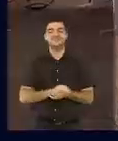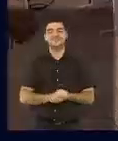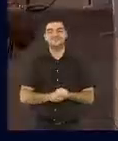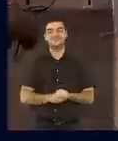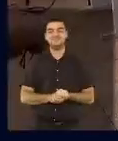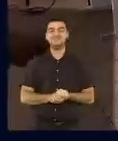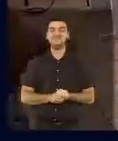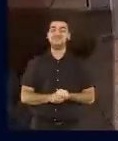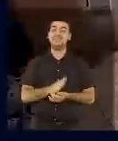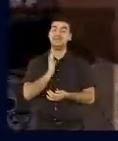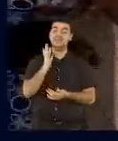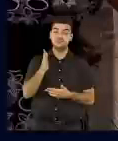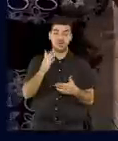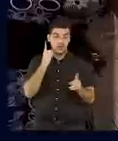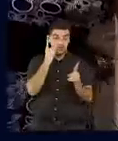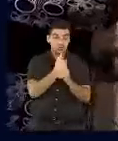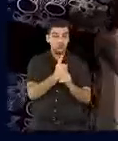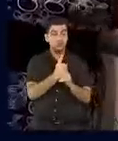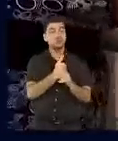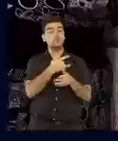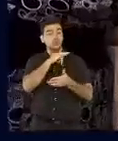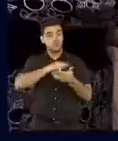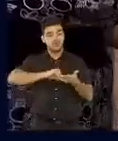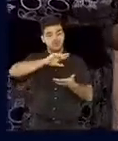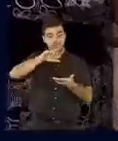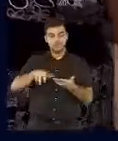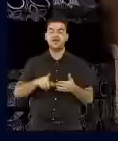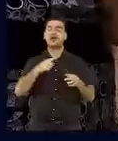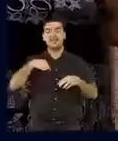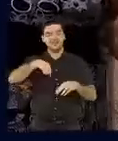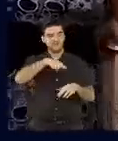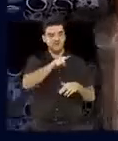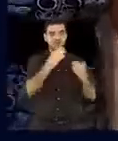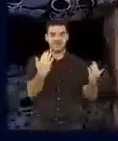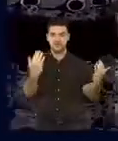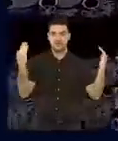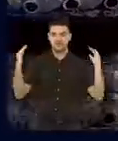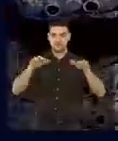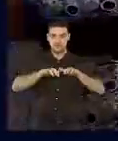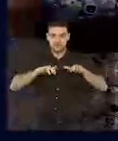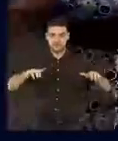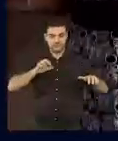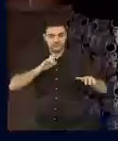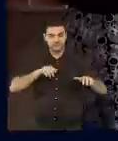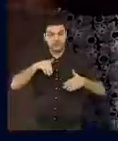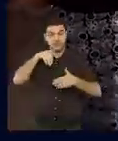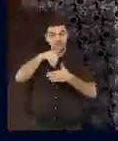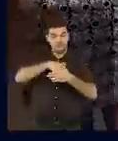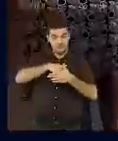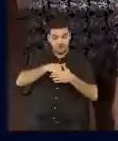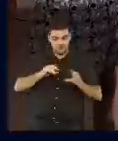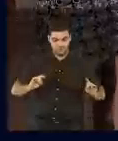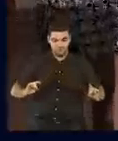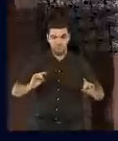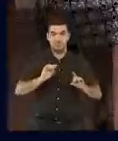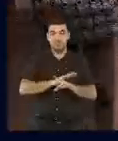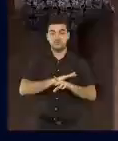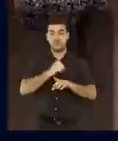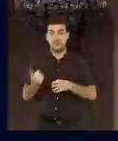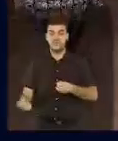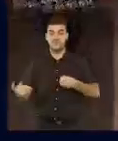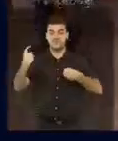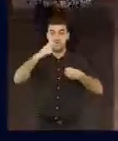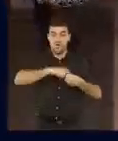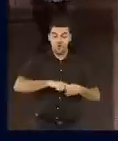tempos devidamente identificado o eleitor dirige-se até a urna eletrônica digital seu voto é